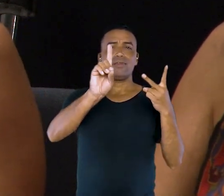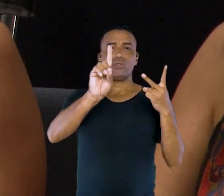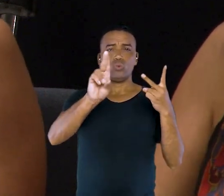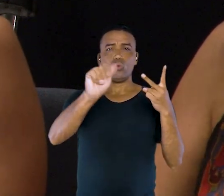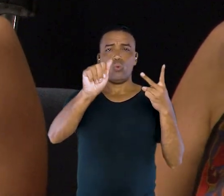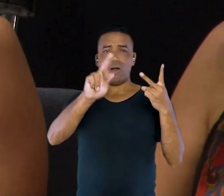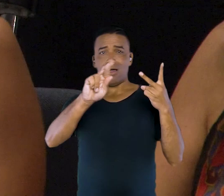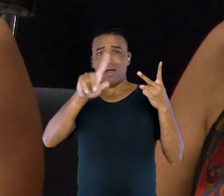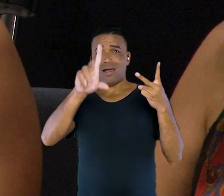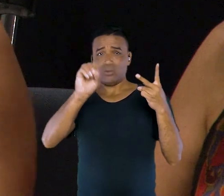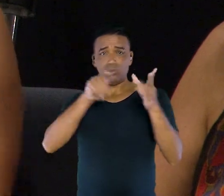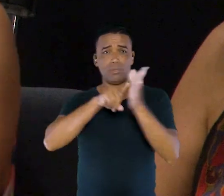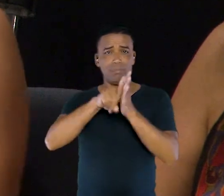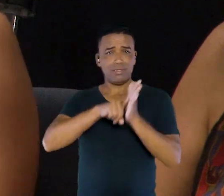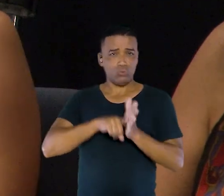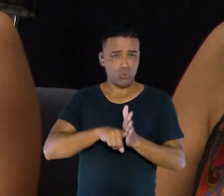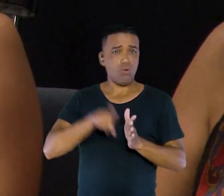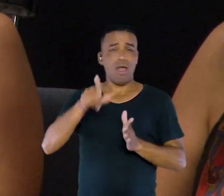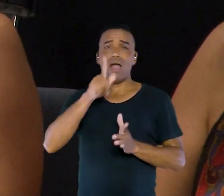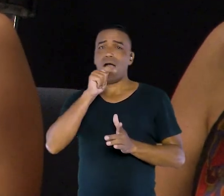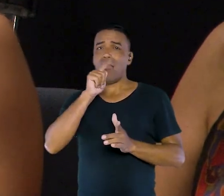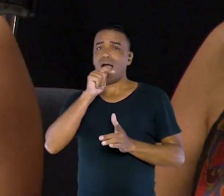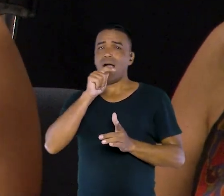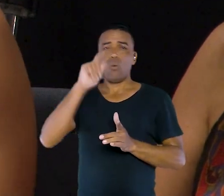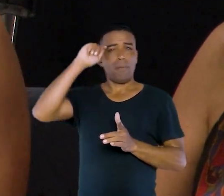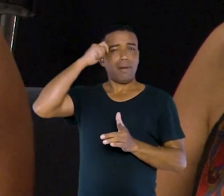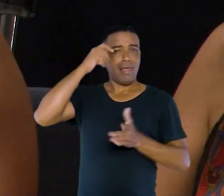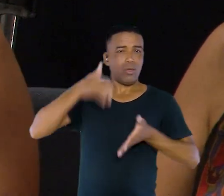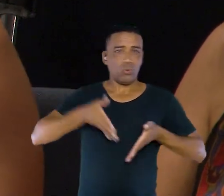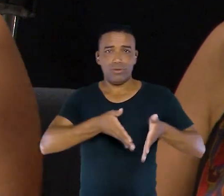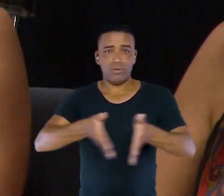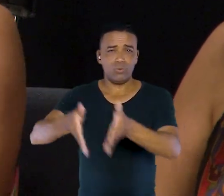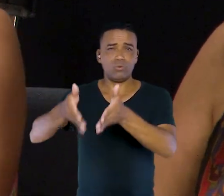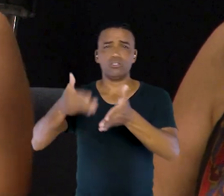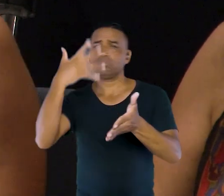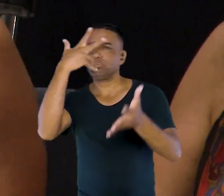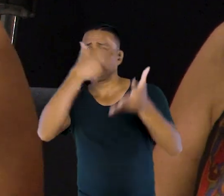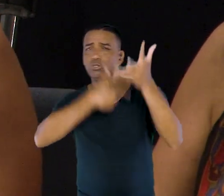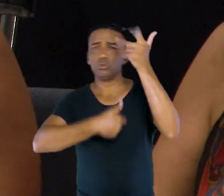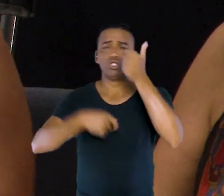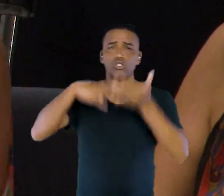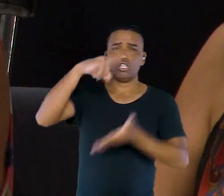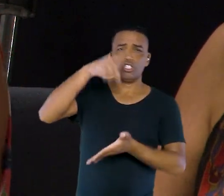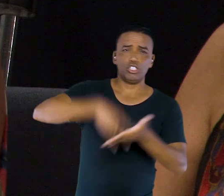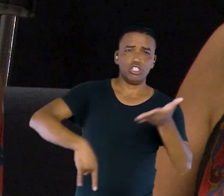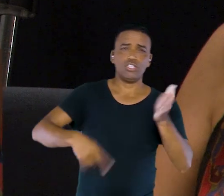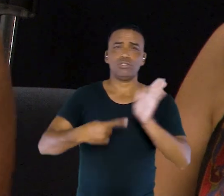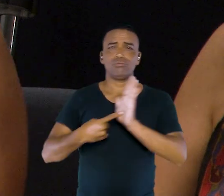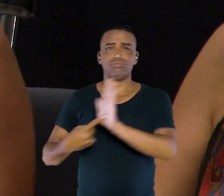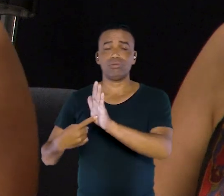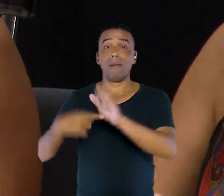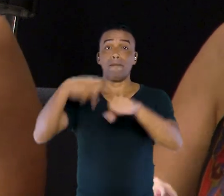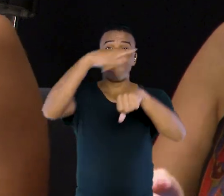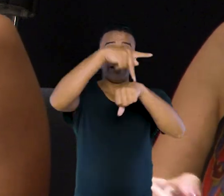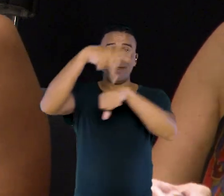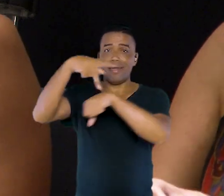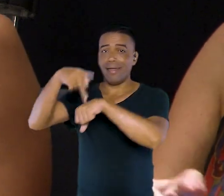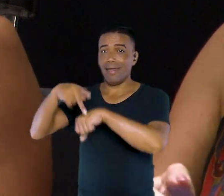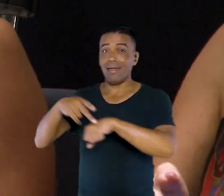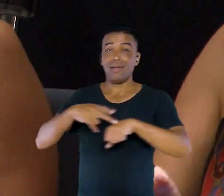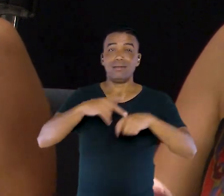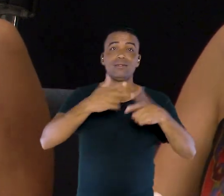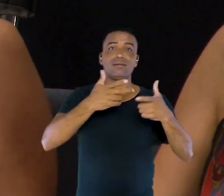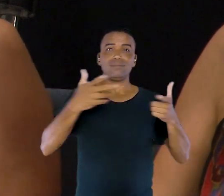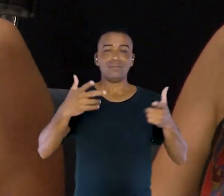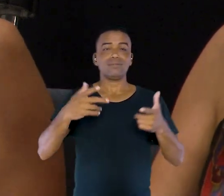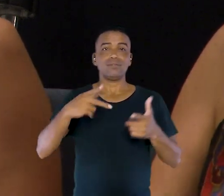Rio Negro, de outro tipo de registro que é muito bonito, que aparece em várias lajes, várias pedras do Rio Negro,